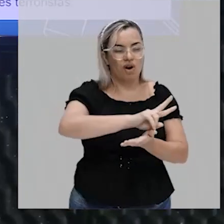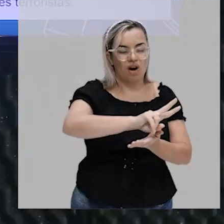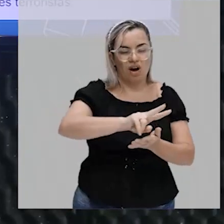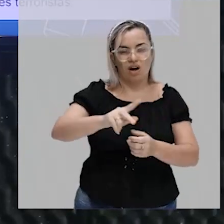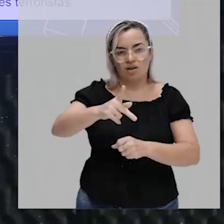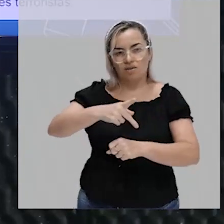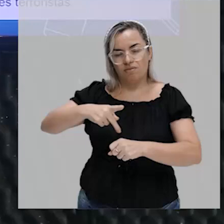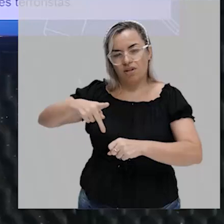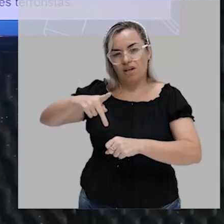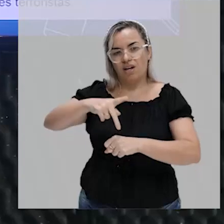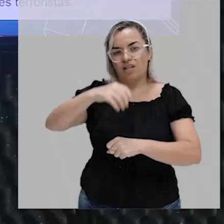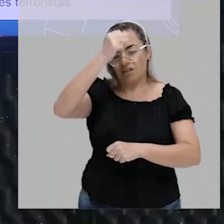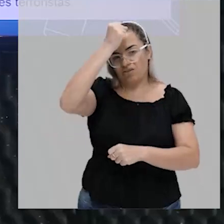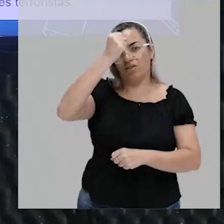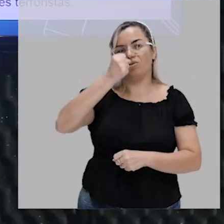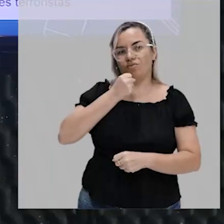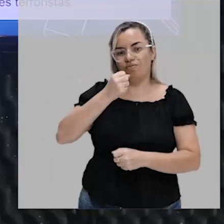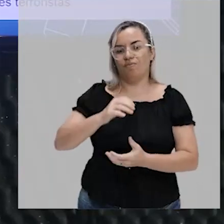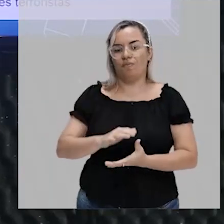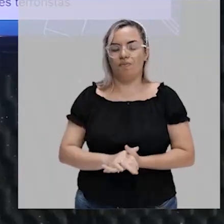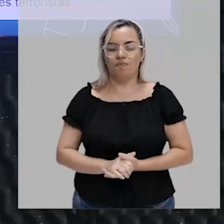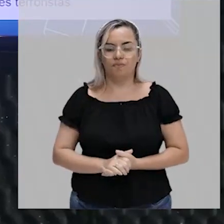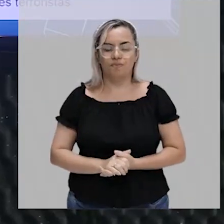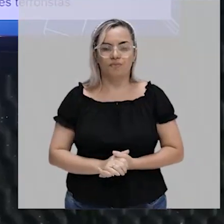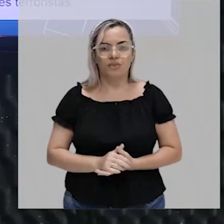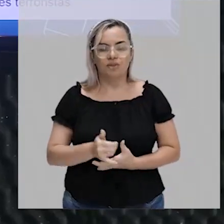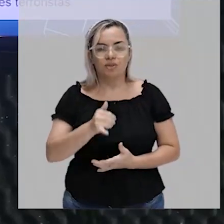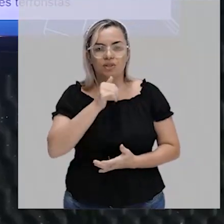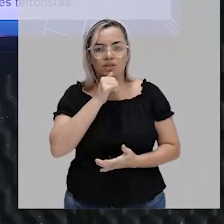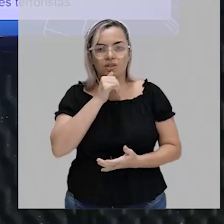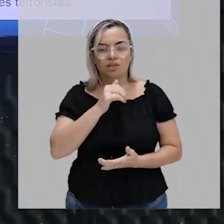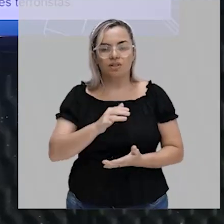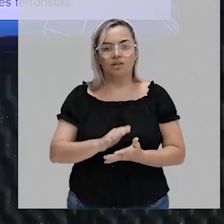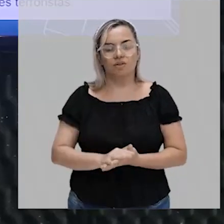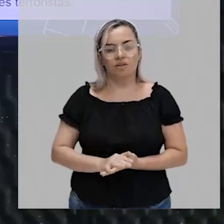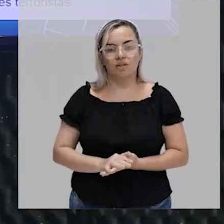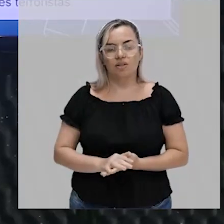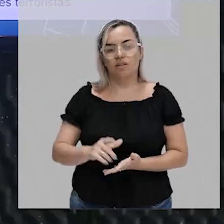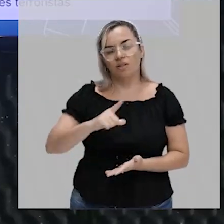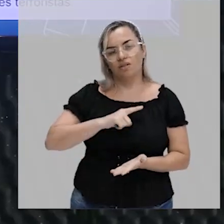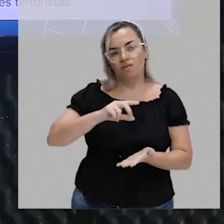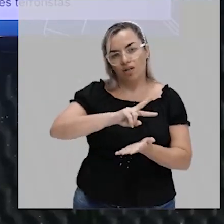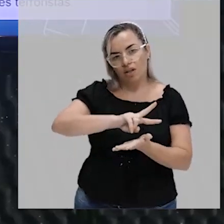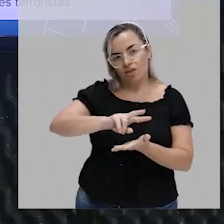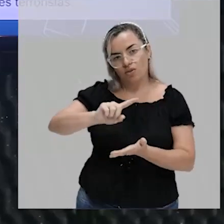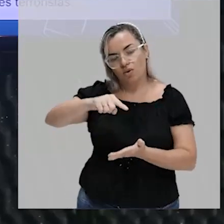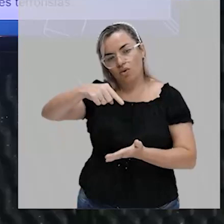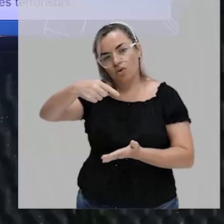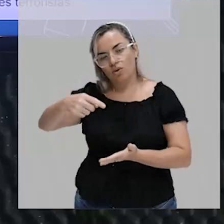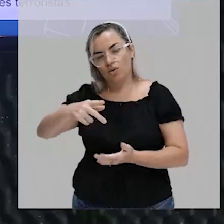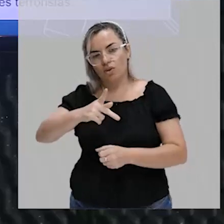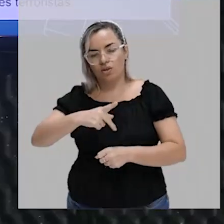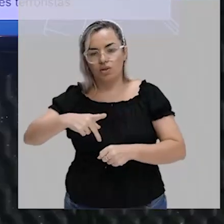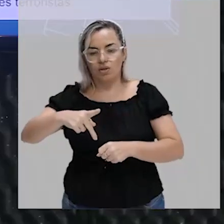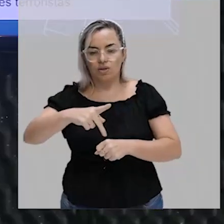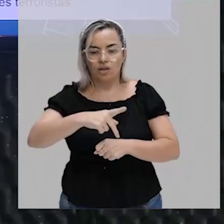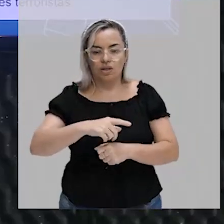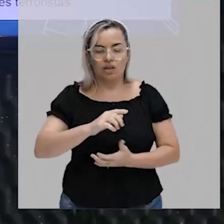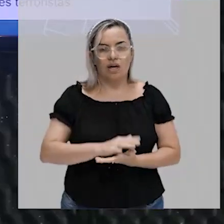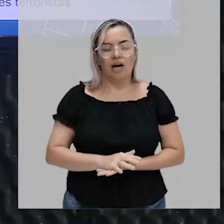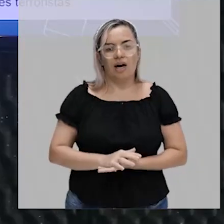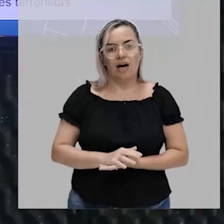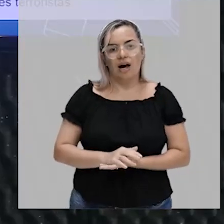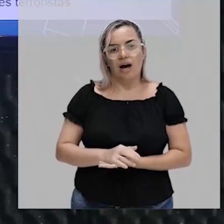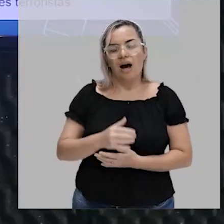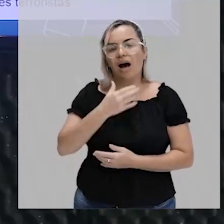mas você vai ver, por exemplo, a Inglaterra, né, nós vamos ter, por exemplo, a Espanha também. Todos aqueles países que vão se manifestar a favor dos Estados Unidos